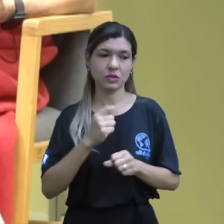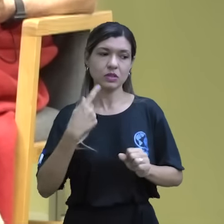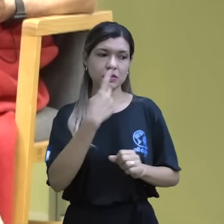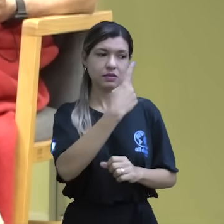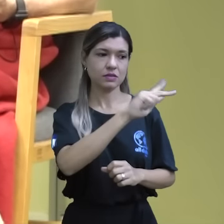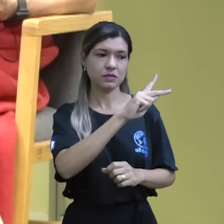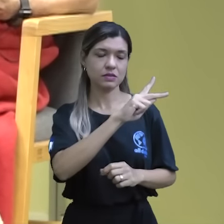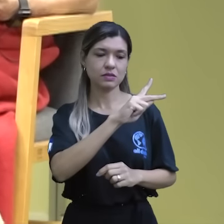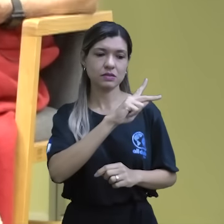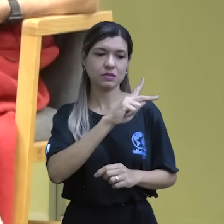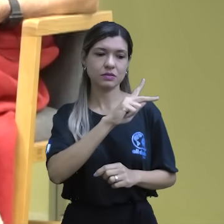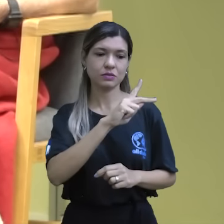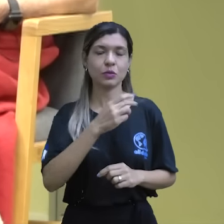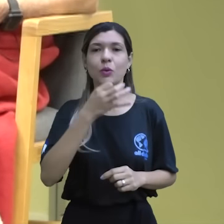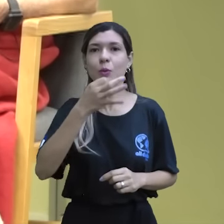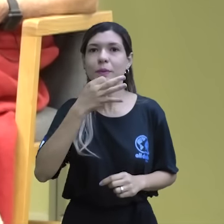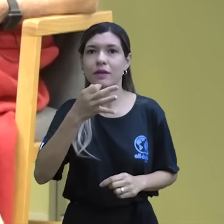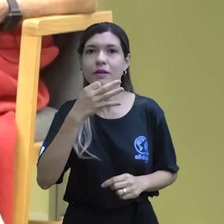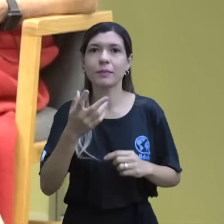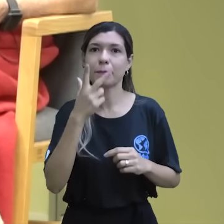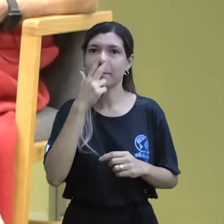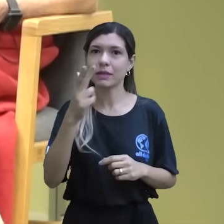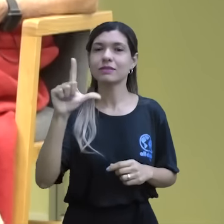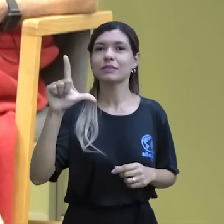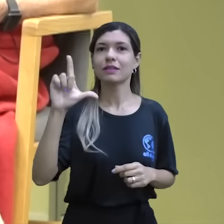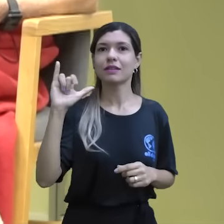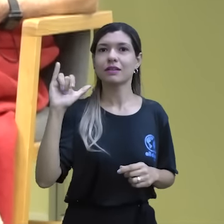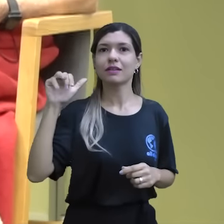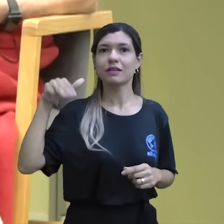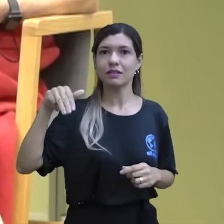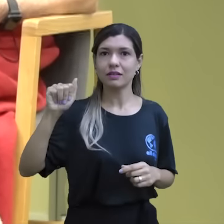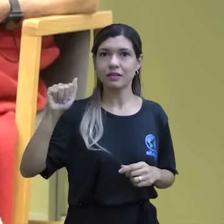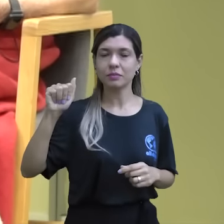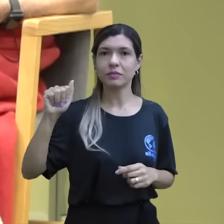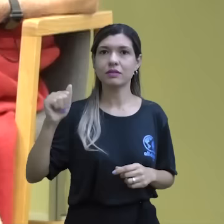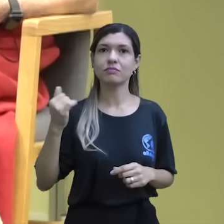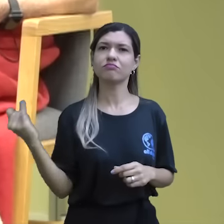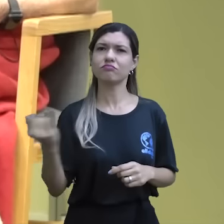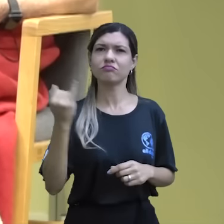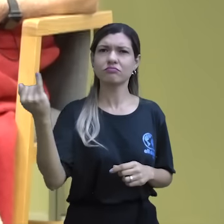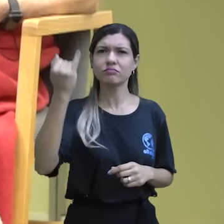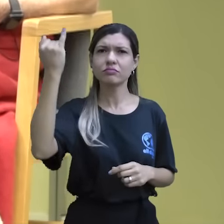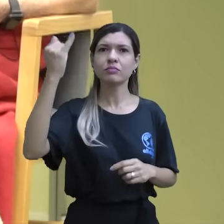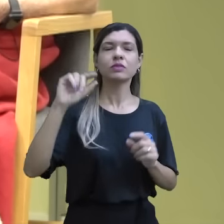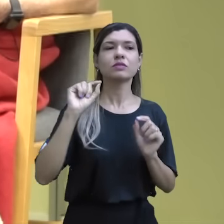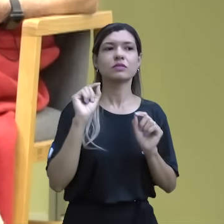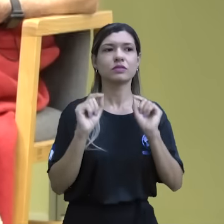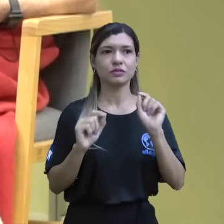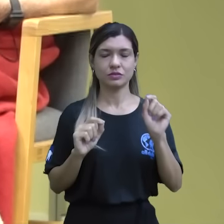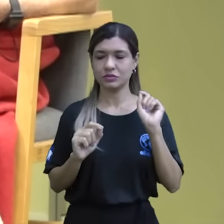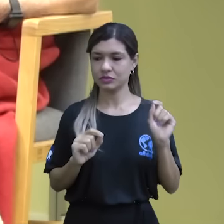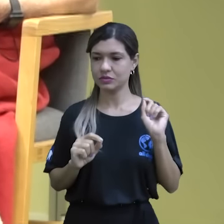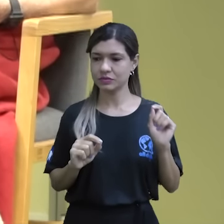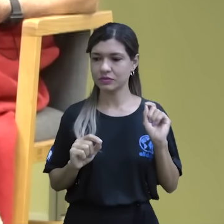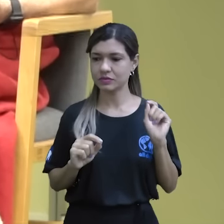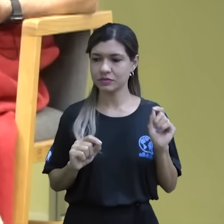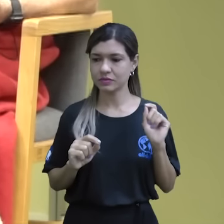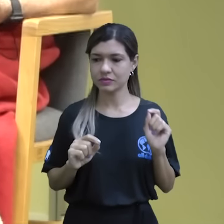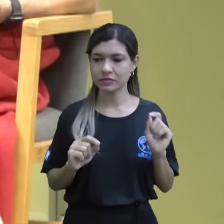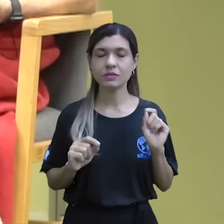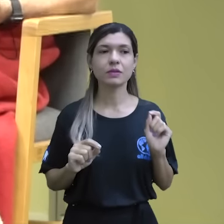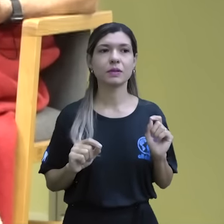essa linha do tempo, né, que a Lília traçou aqui, eu acho que é importante, né, porque o